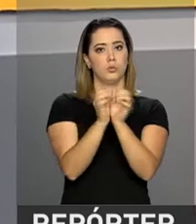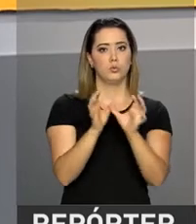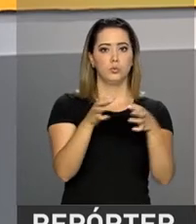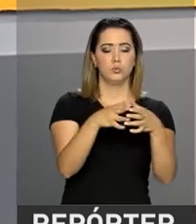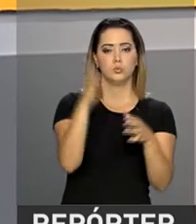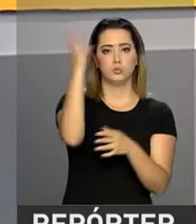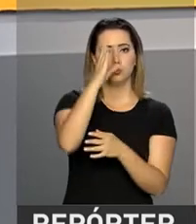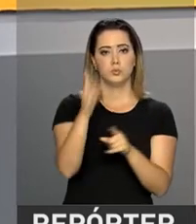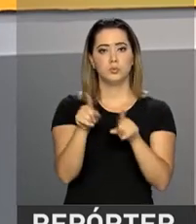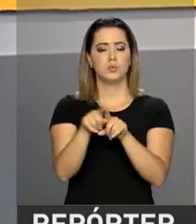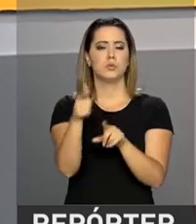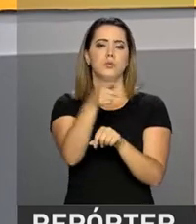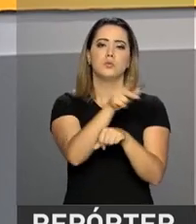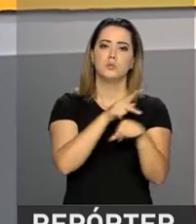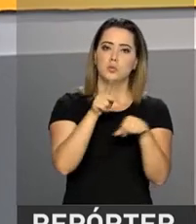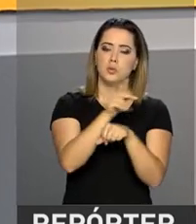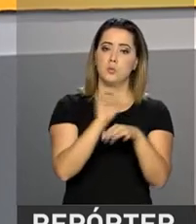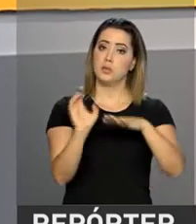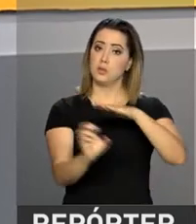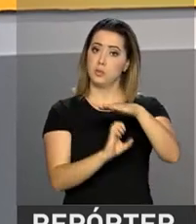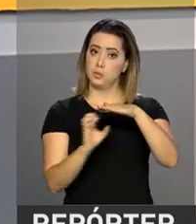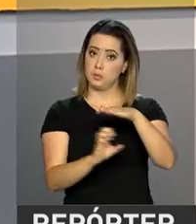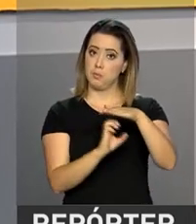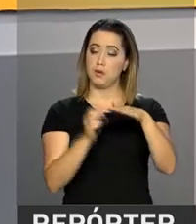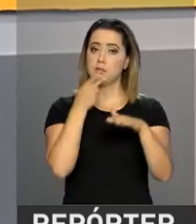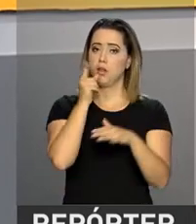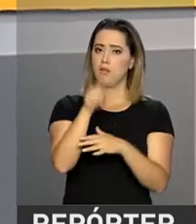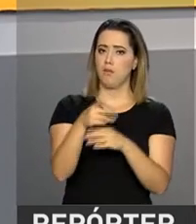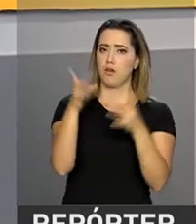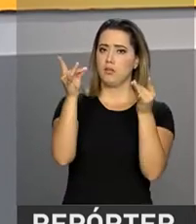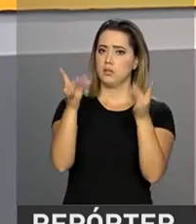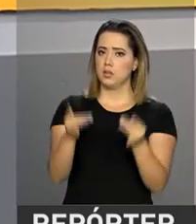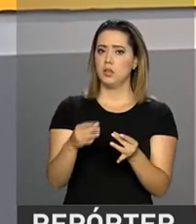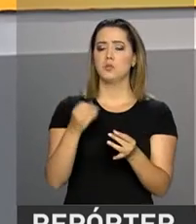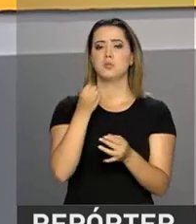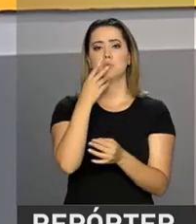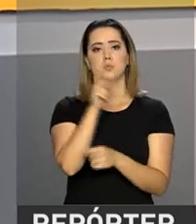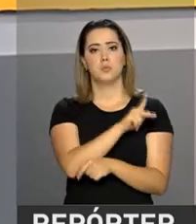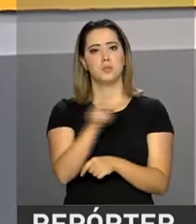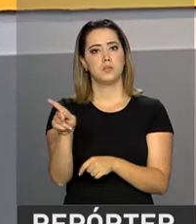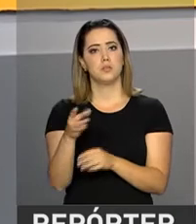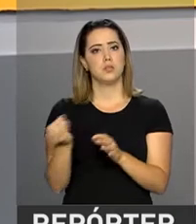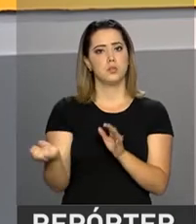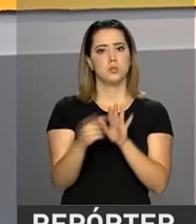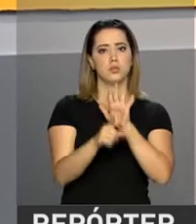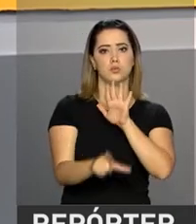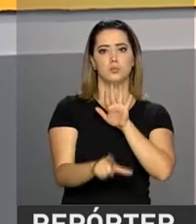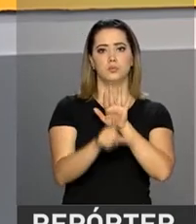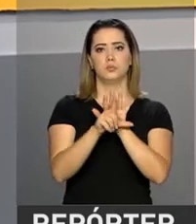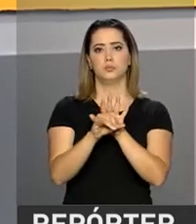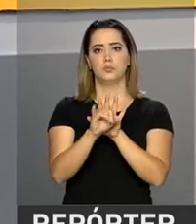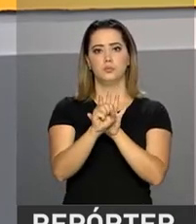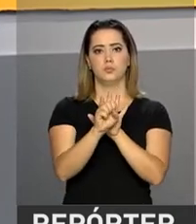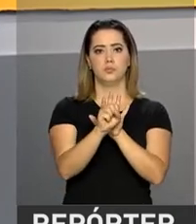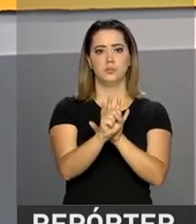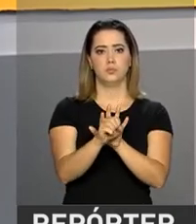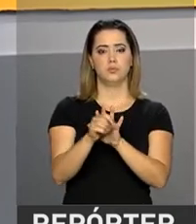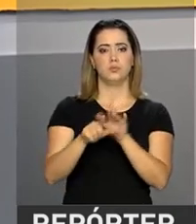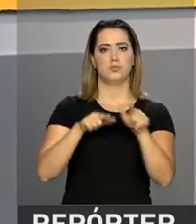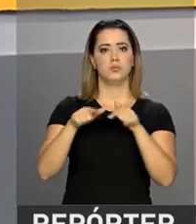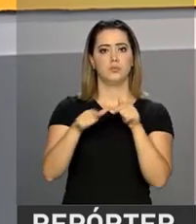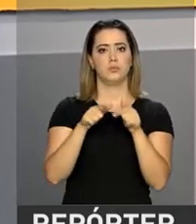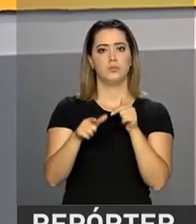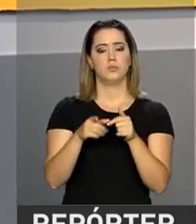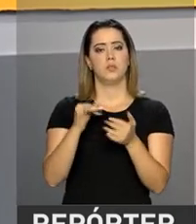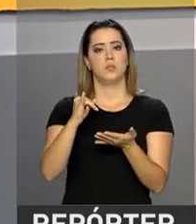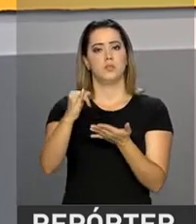estrangeiros os empresários destacaram a habilidade do presidente em implementar reformas como a da previdência a trabalhista